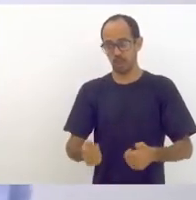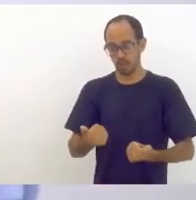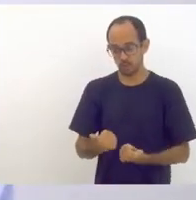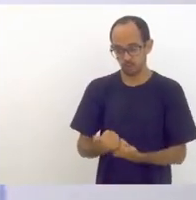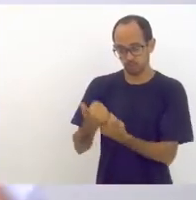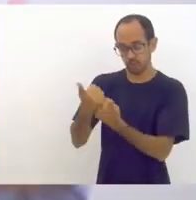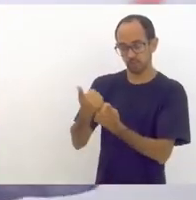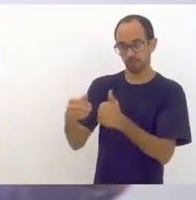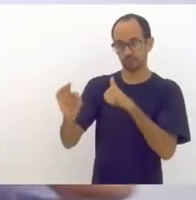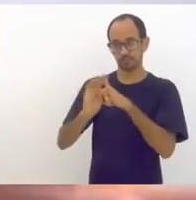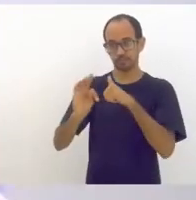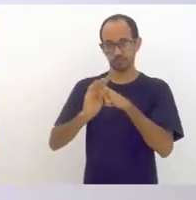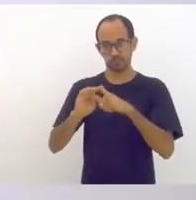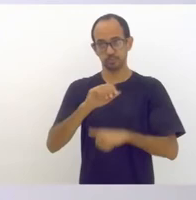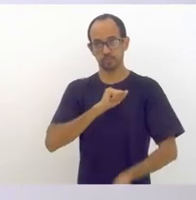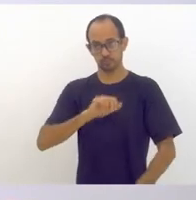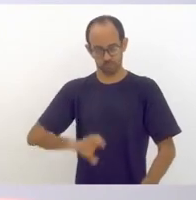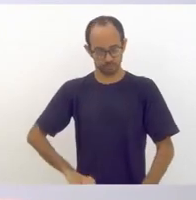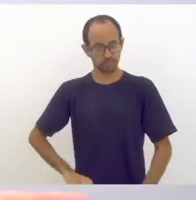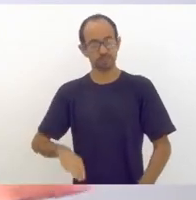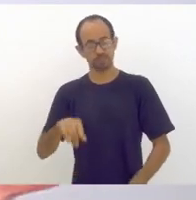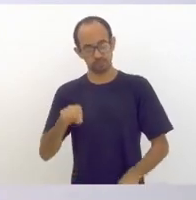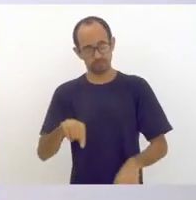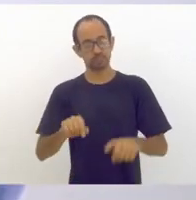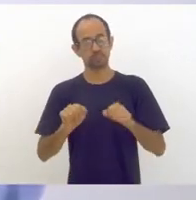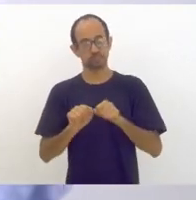foi produzido por um técnico da Firjan, né,